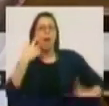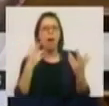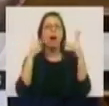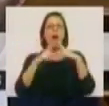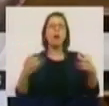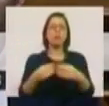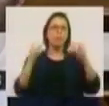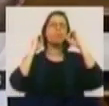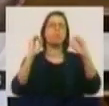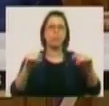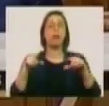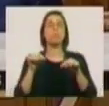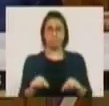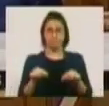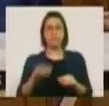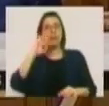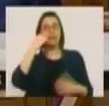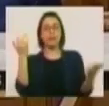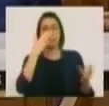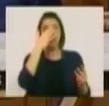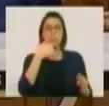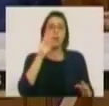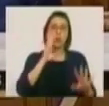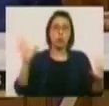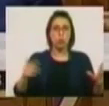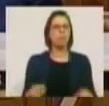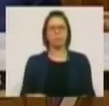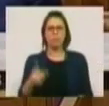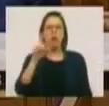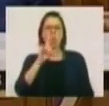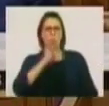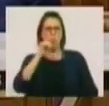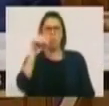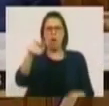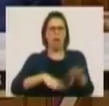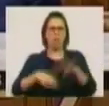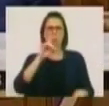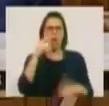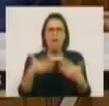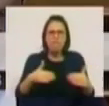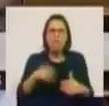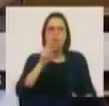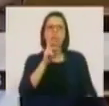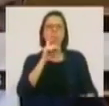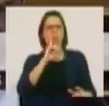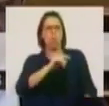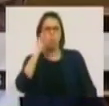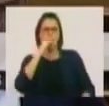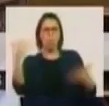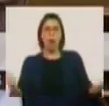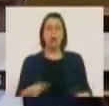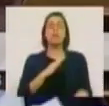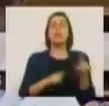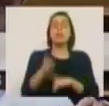encontrar soluções para estes lesados. Peço desculpa, não têm legitimidade para o fazer nesta fase do campeonato.